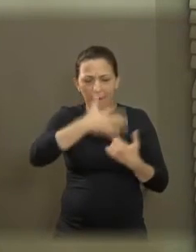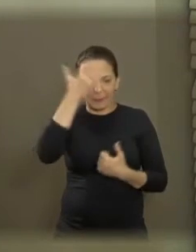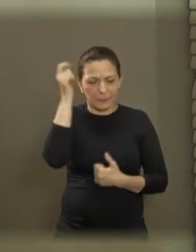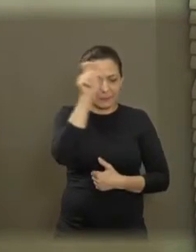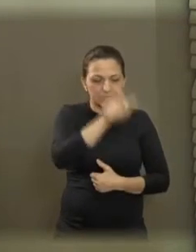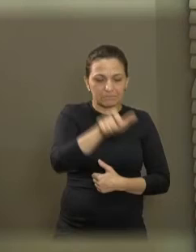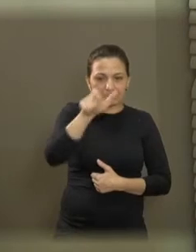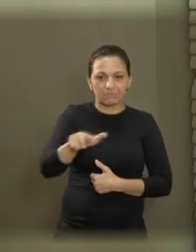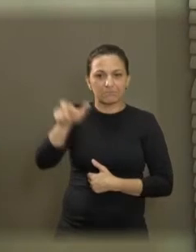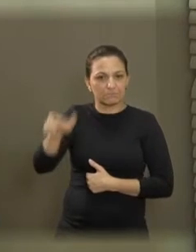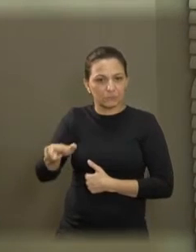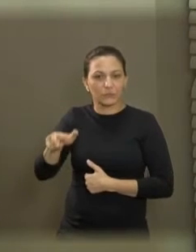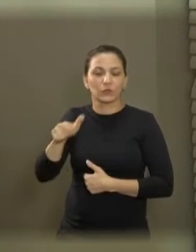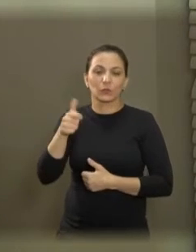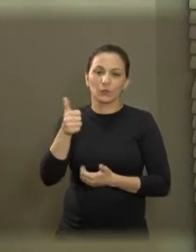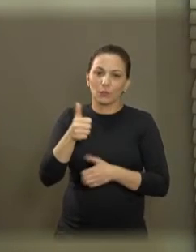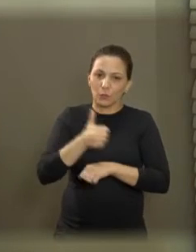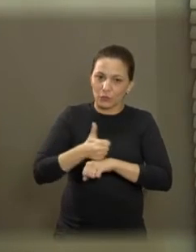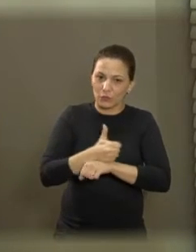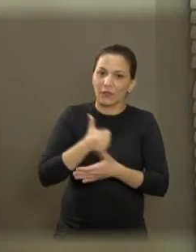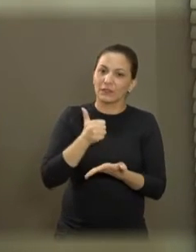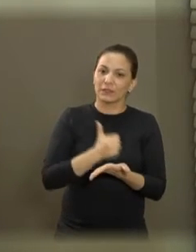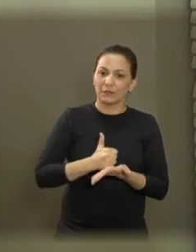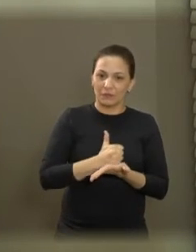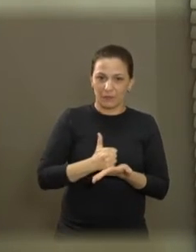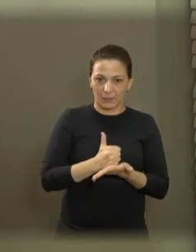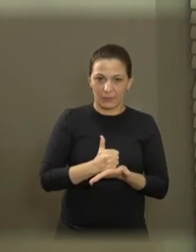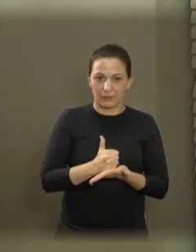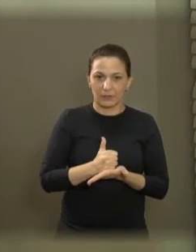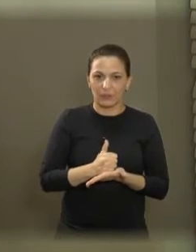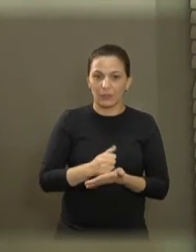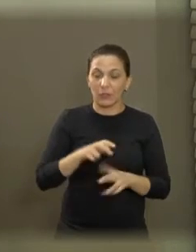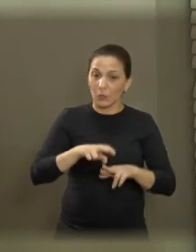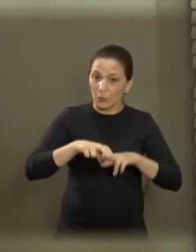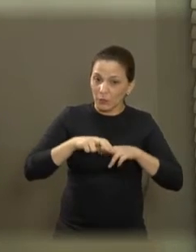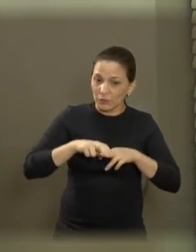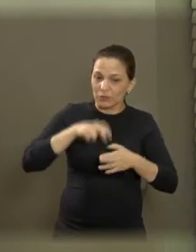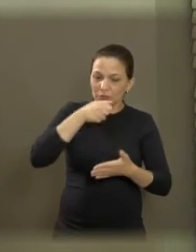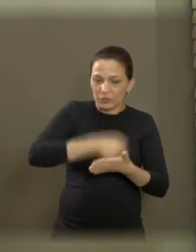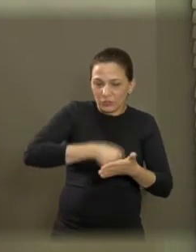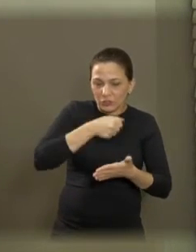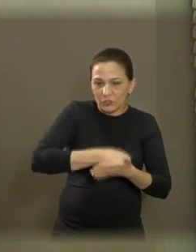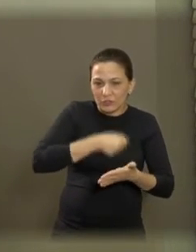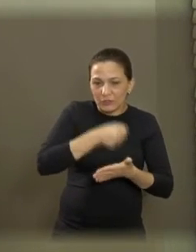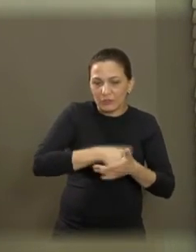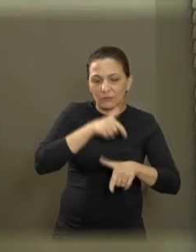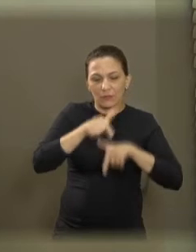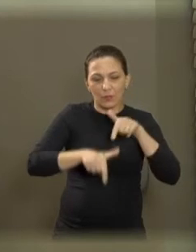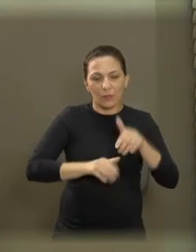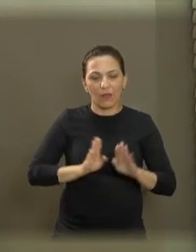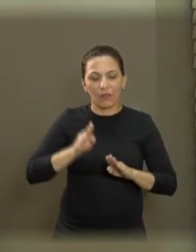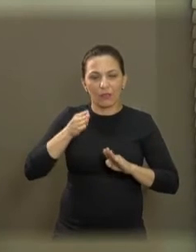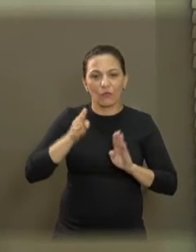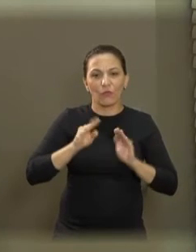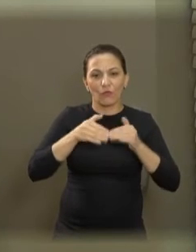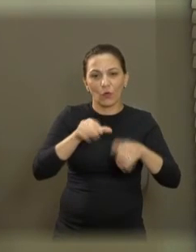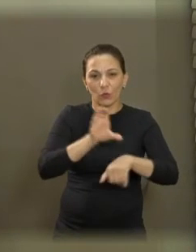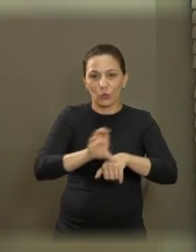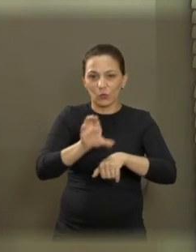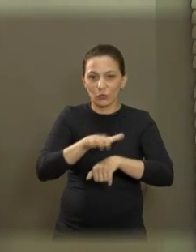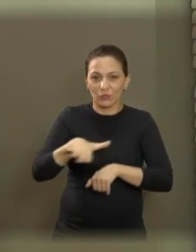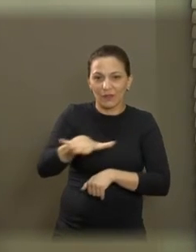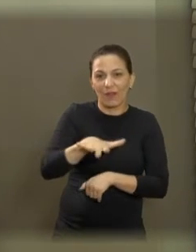Inúmeros. E aí a gente multiplica essa sua dedicação, essa sua atuação nesses cursos com a